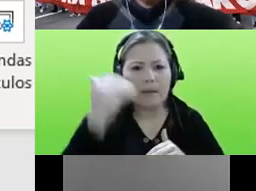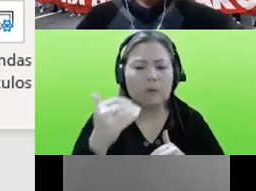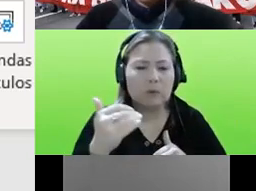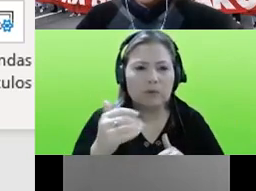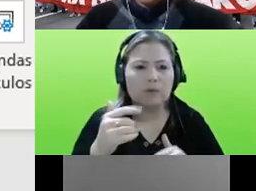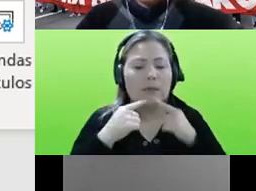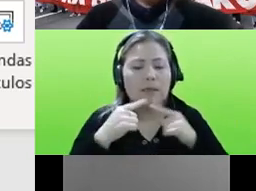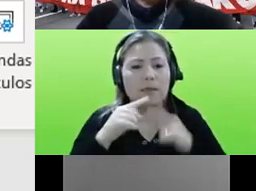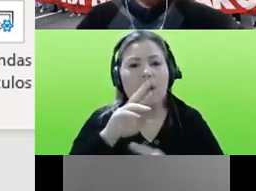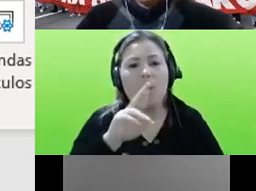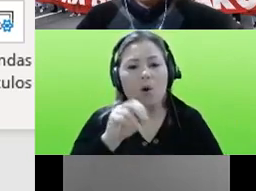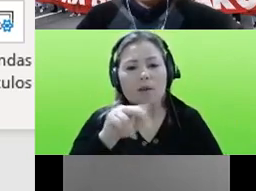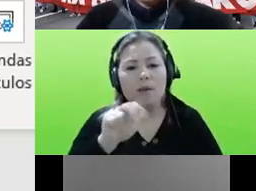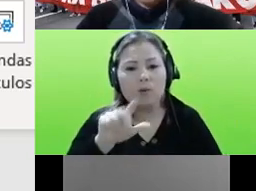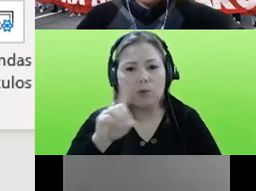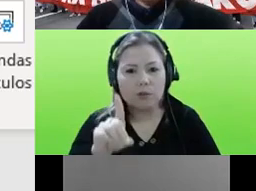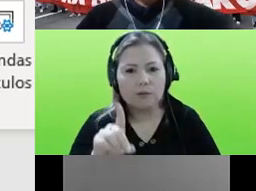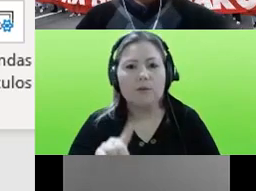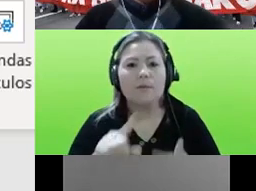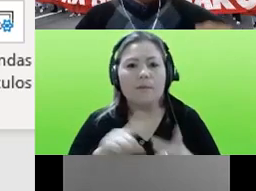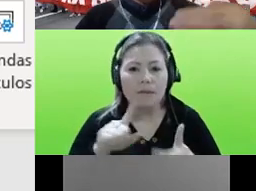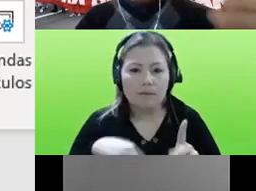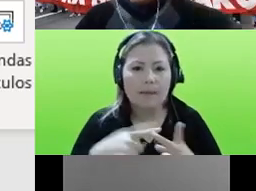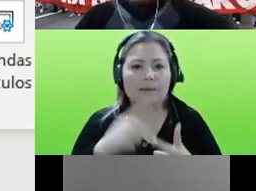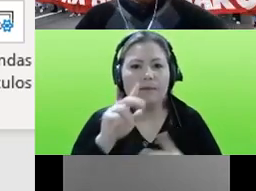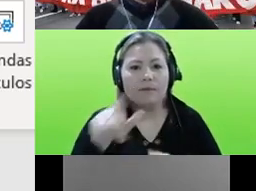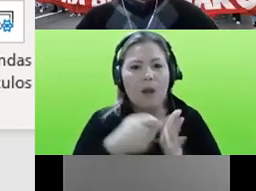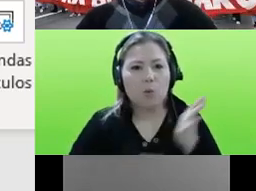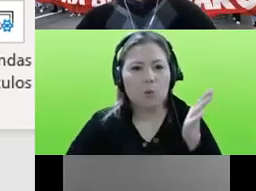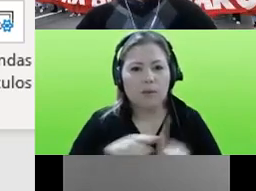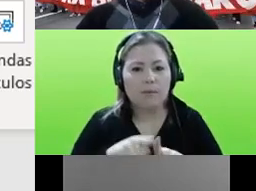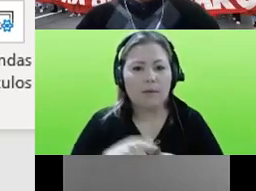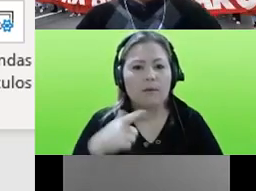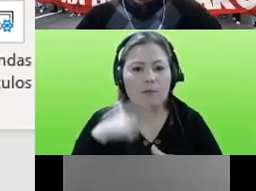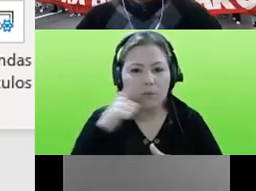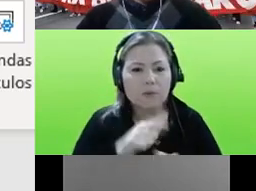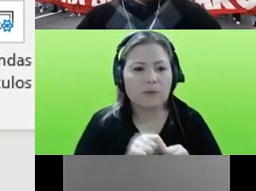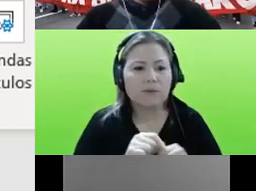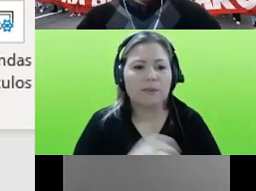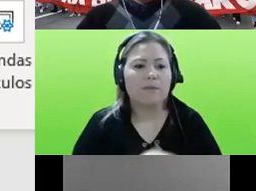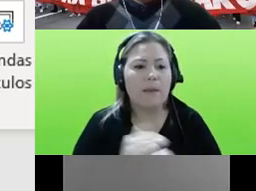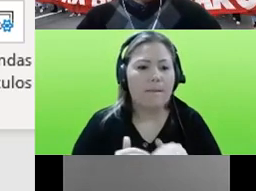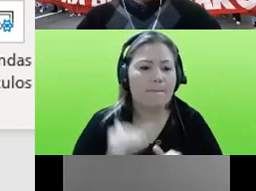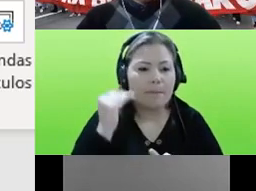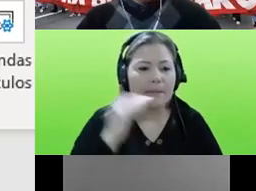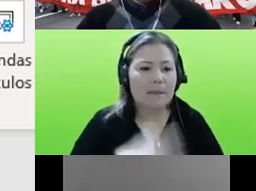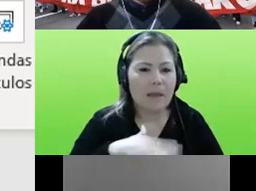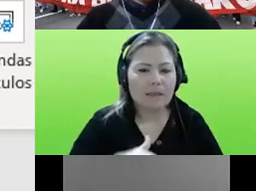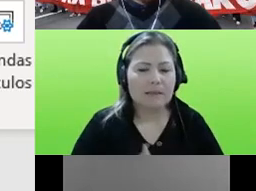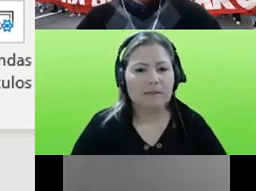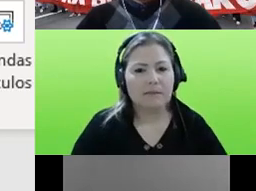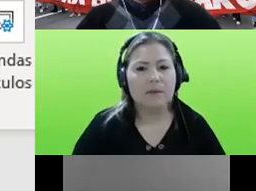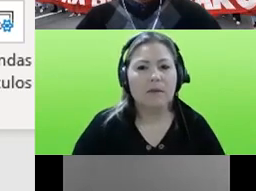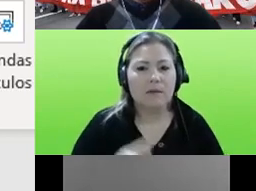Honneth a Habermas, a partir de uma crítica imanente, que a gente pôde dar esse passo mais adiante, né? Inclusive